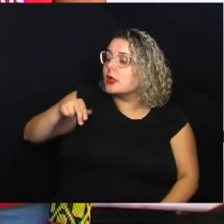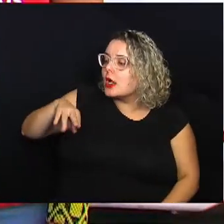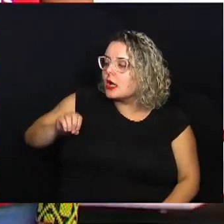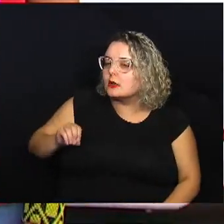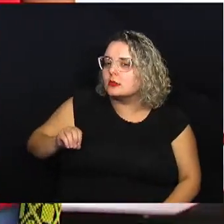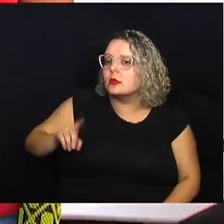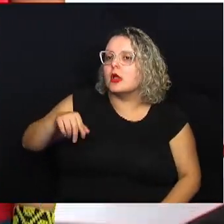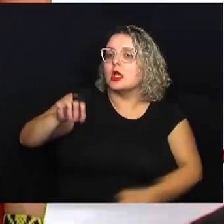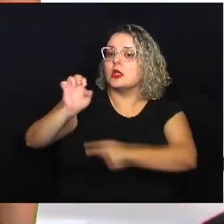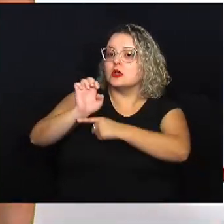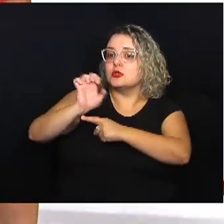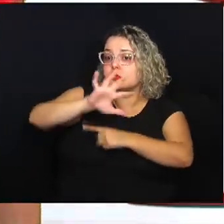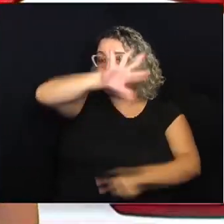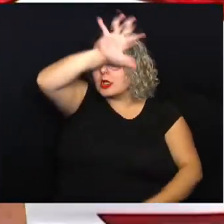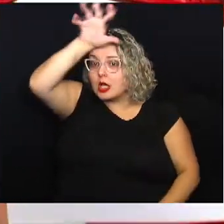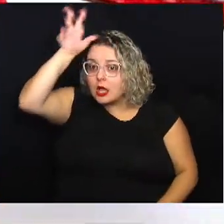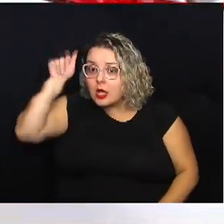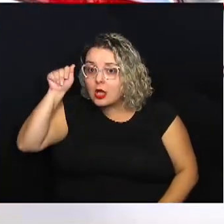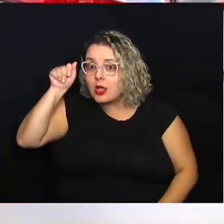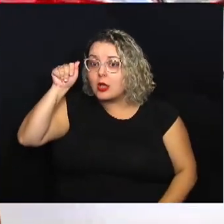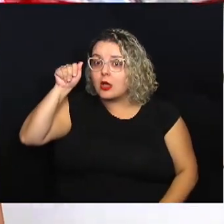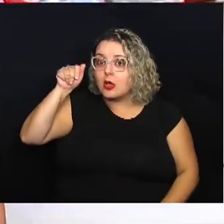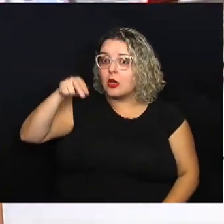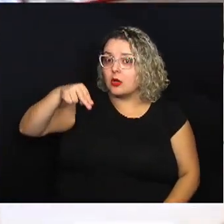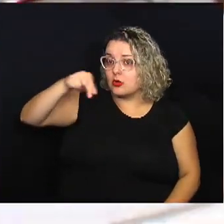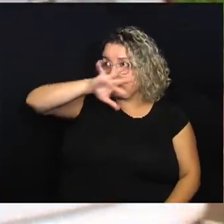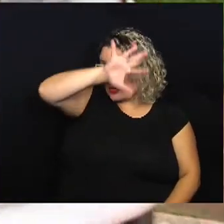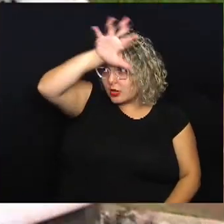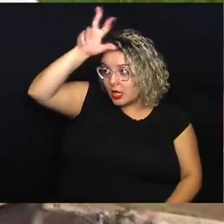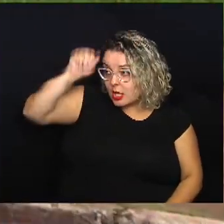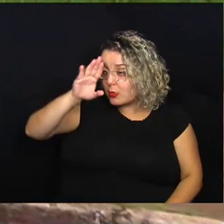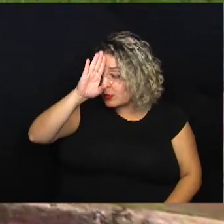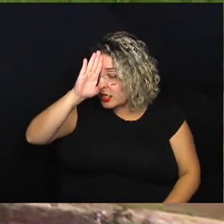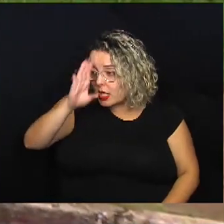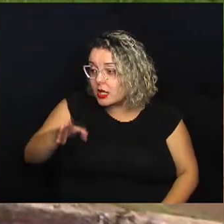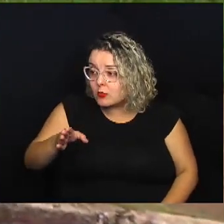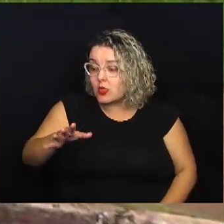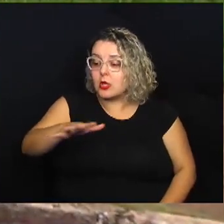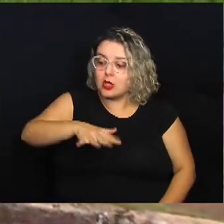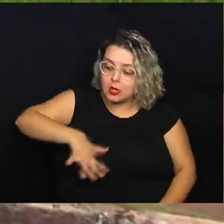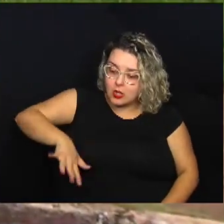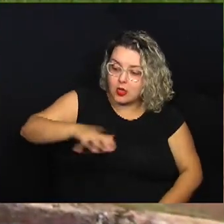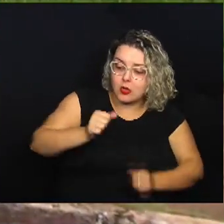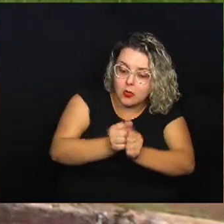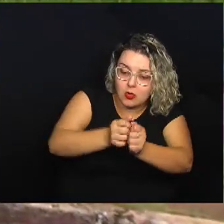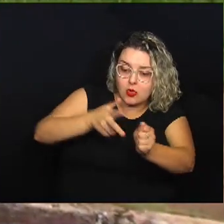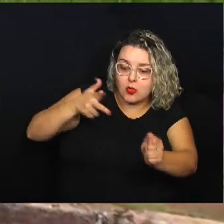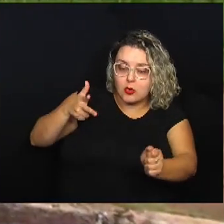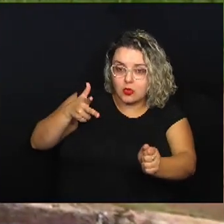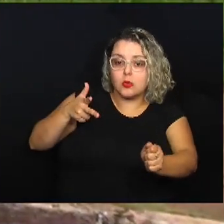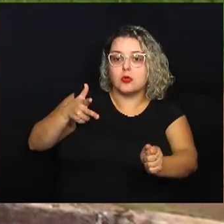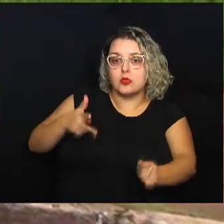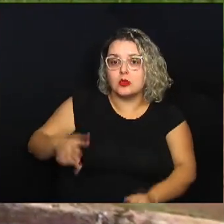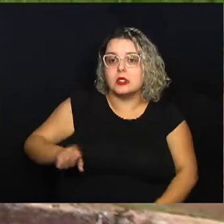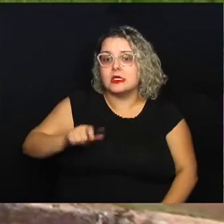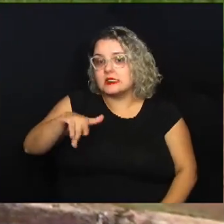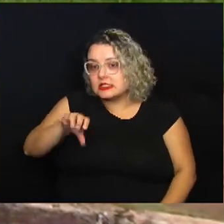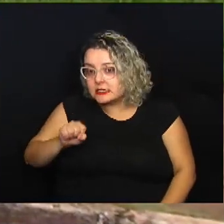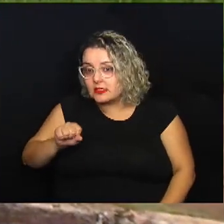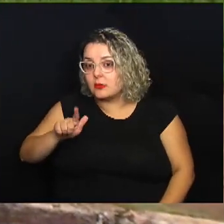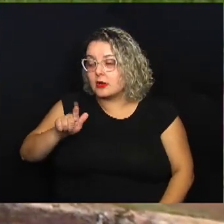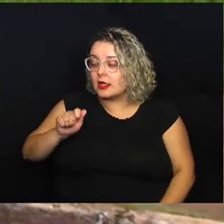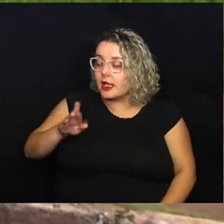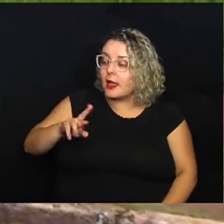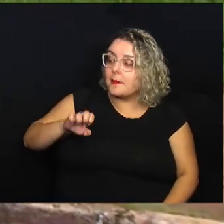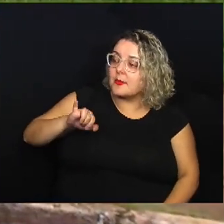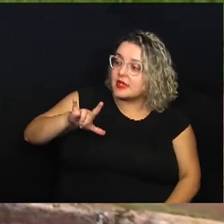estado do Amazonas, fica no noroeste amazônico, principalmente na terra indígena Alto Rio Negro, município de São Gabriel da Cachoeira.